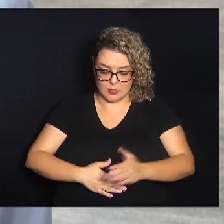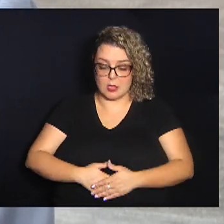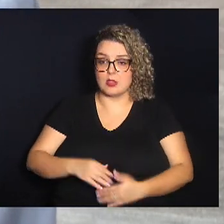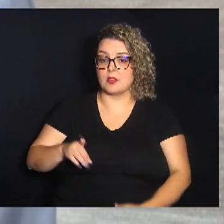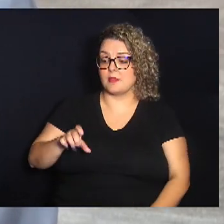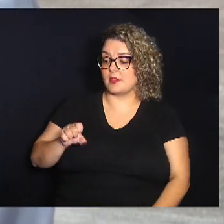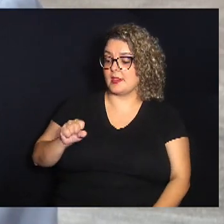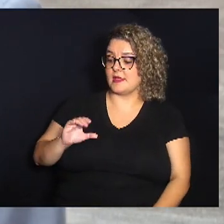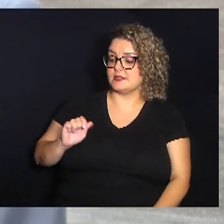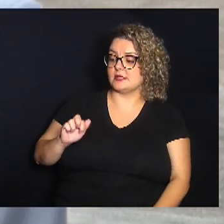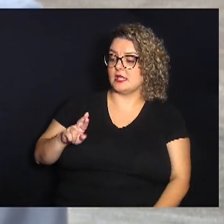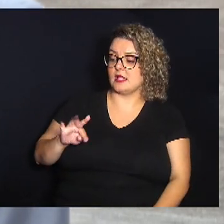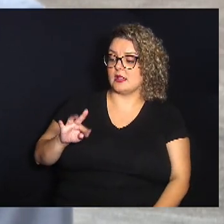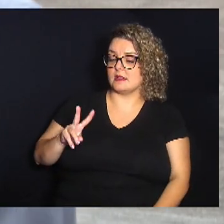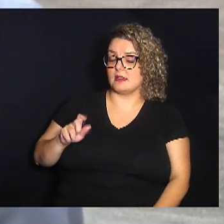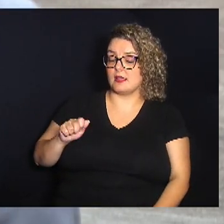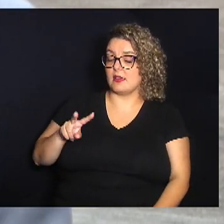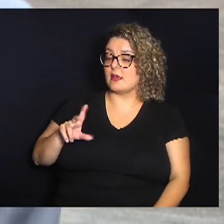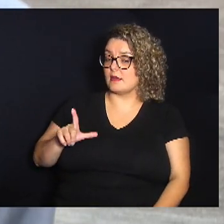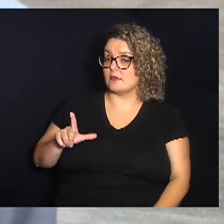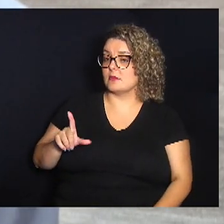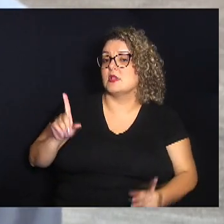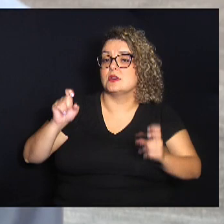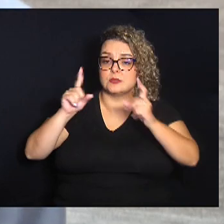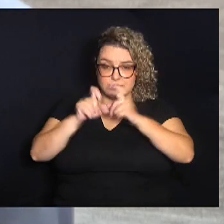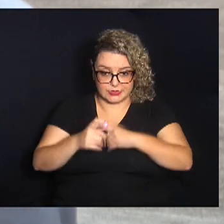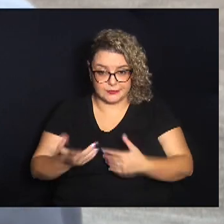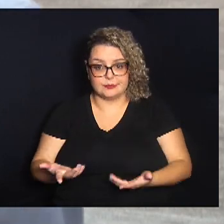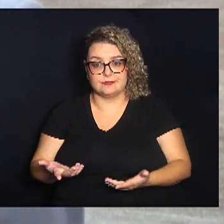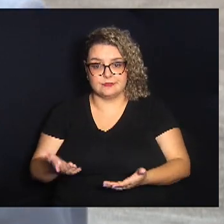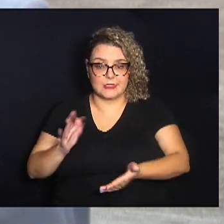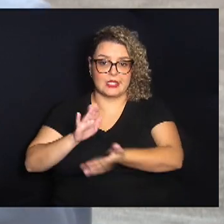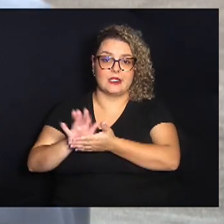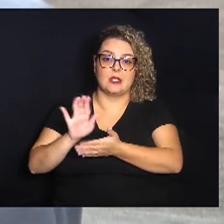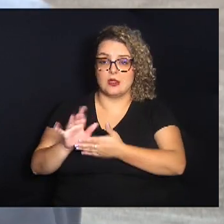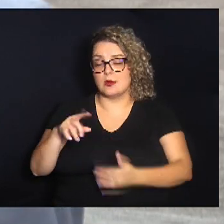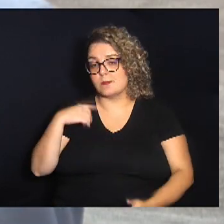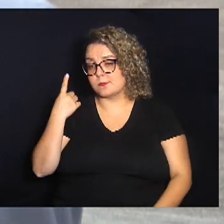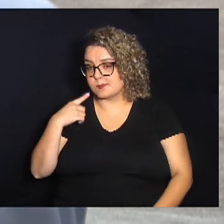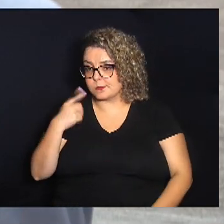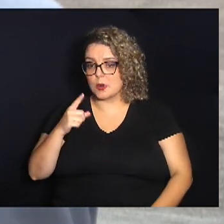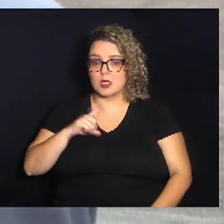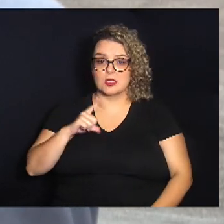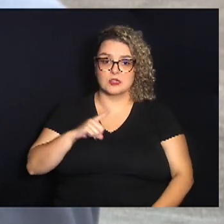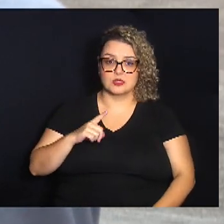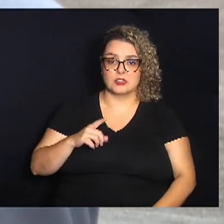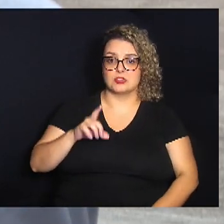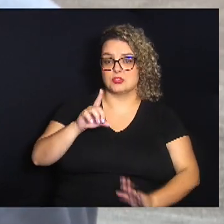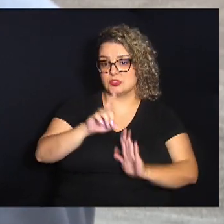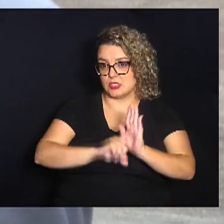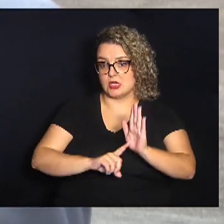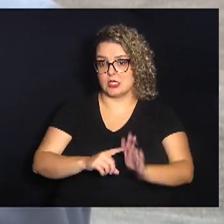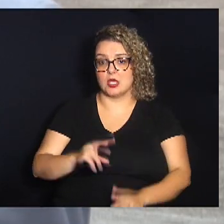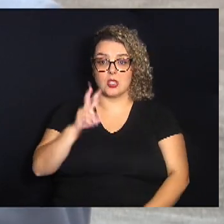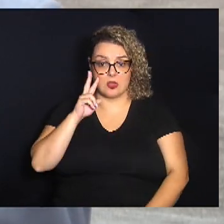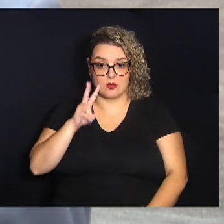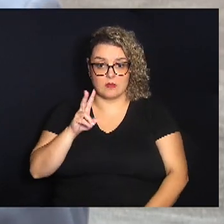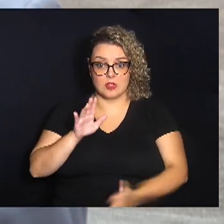descartáveis, mas que era muito difícil, você ainda tinha que gastar com advogado para ver se você tinha direito. E quando eu fui ver o custo